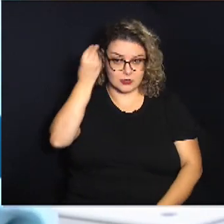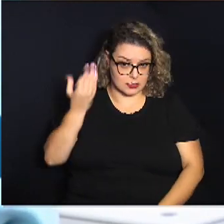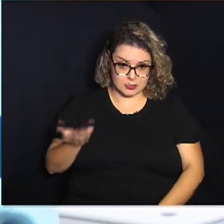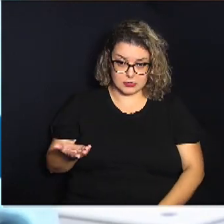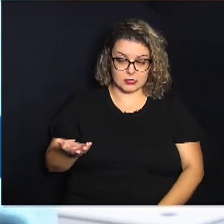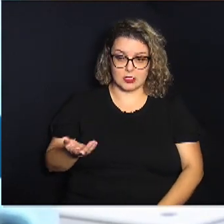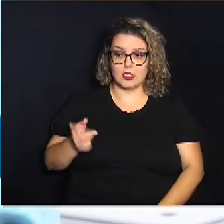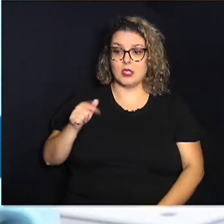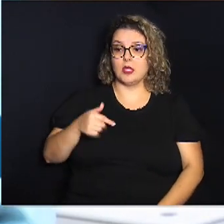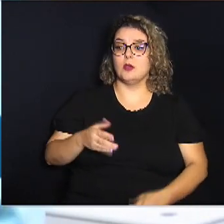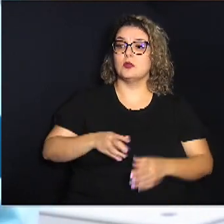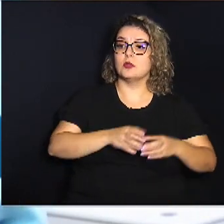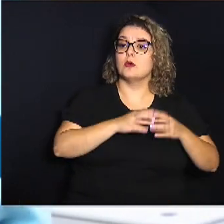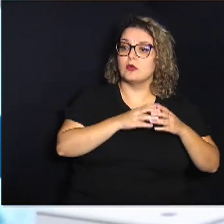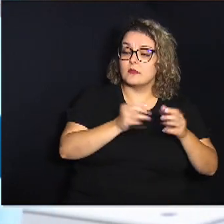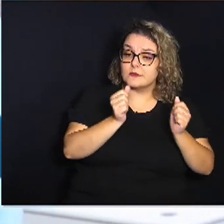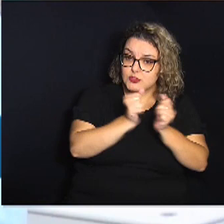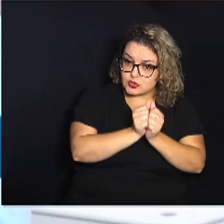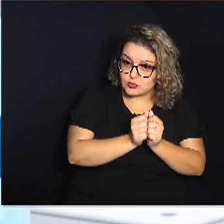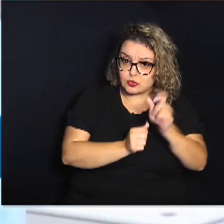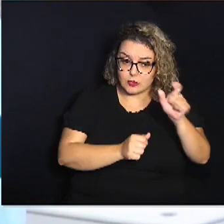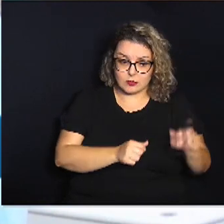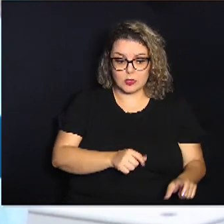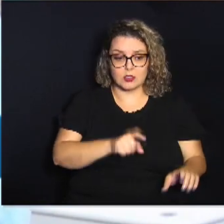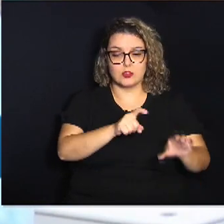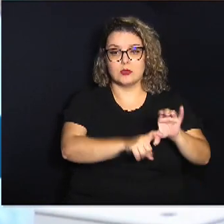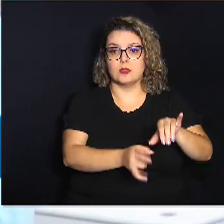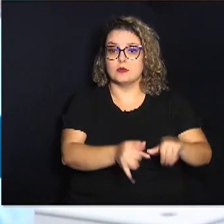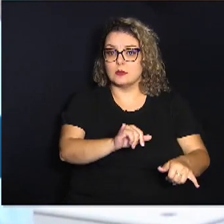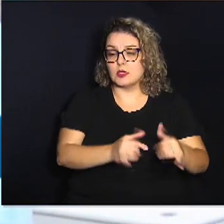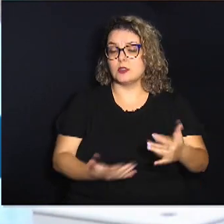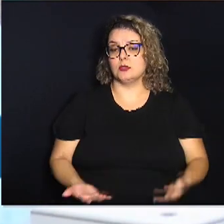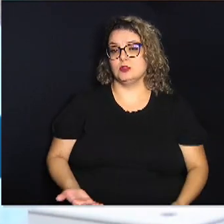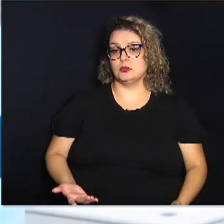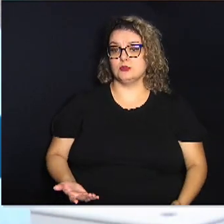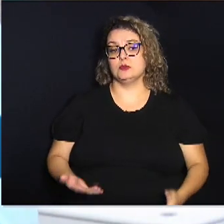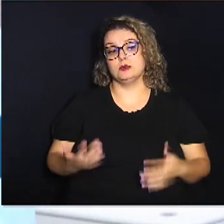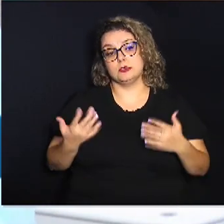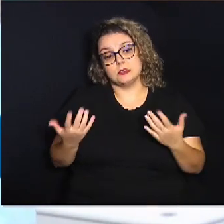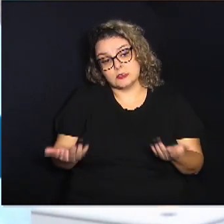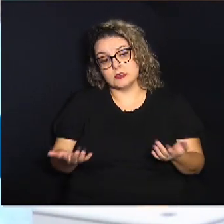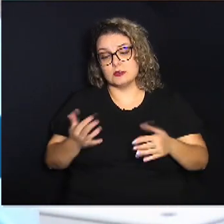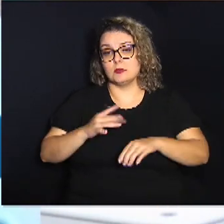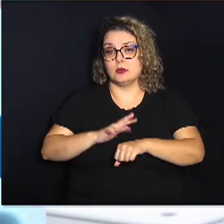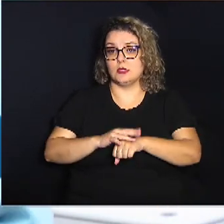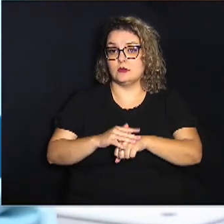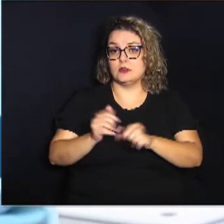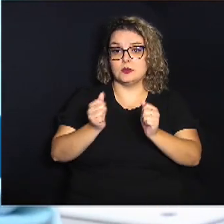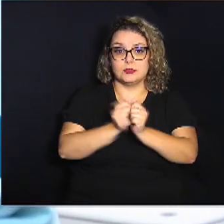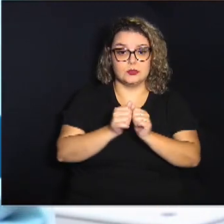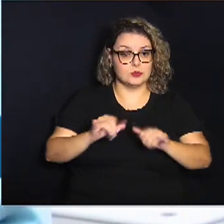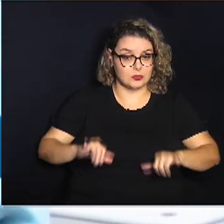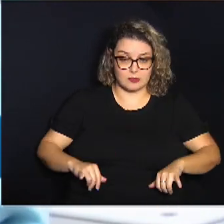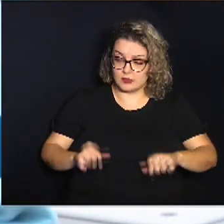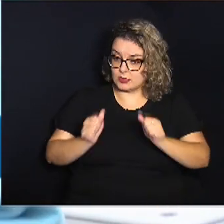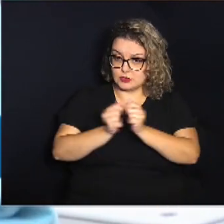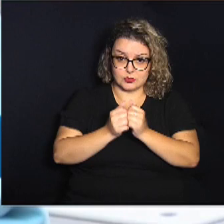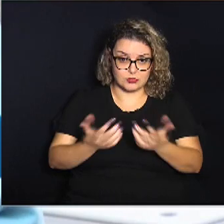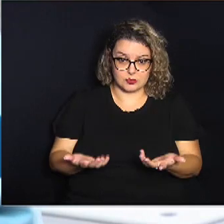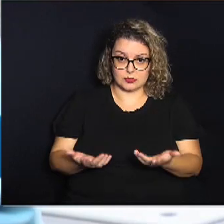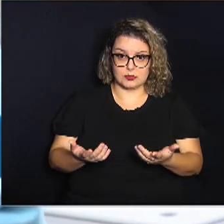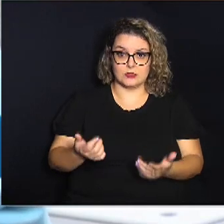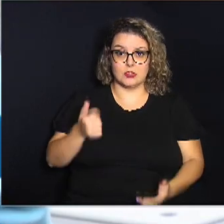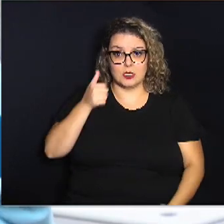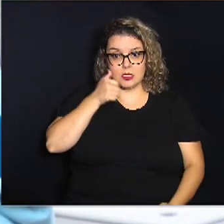que são aqueles que convivem juntos, convivem juntos. Então, eles acabam adoecendo também, sofrendo. E ela deixou muito